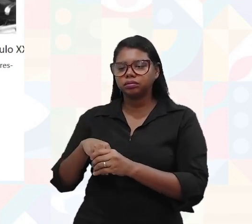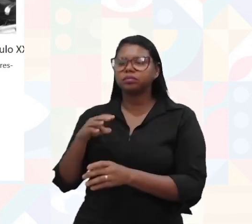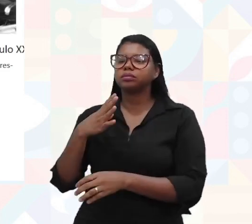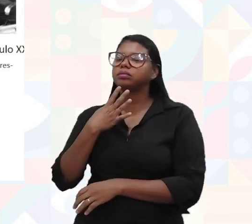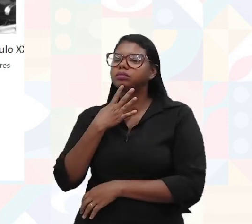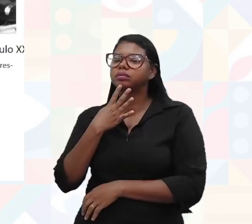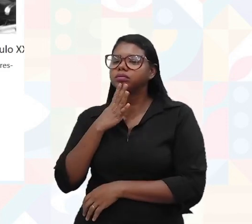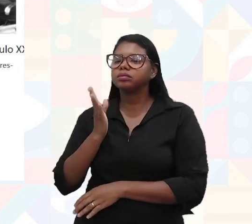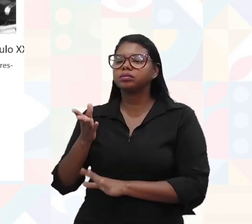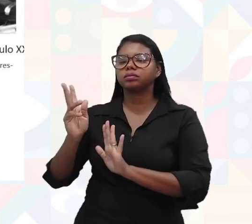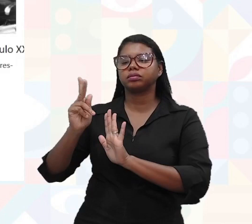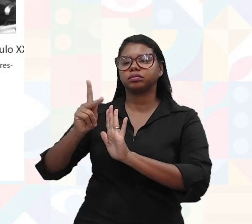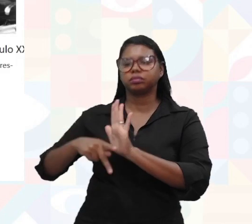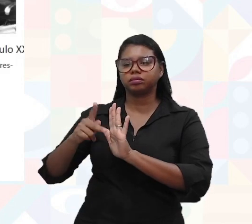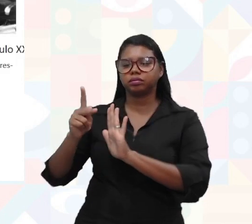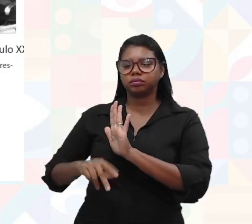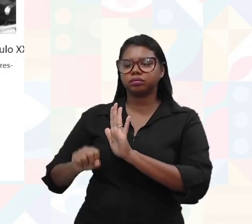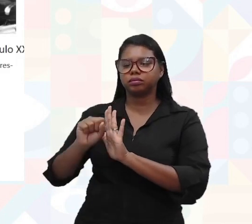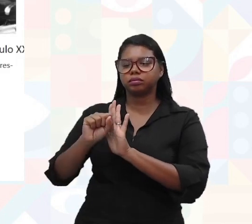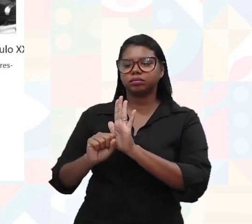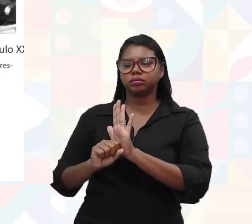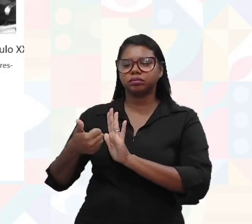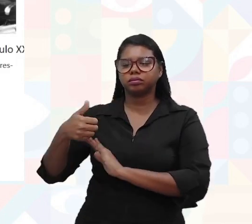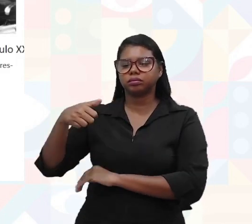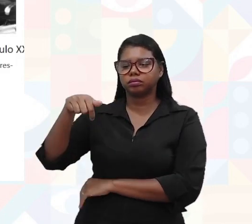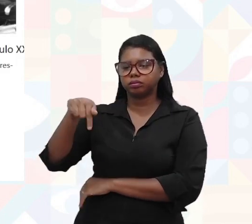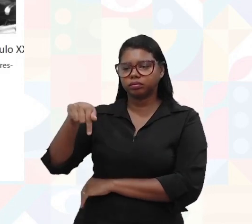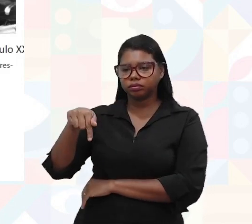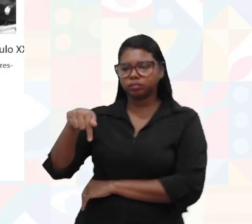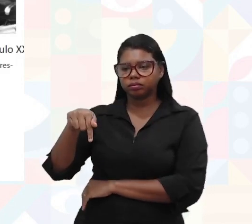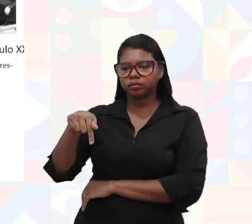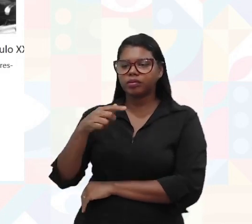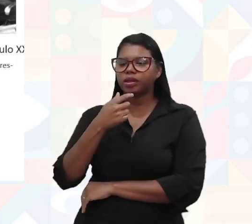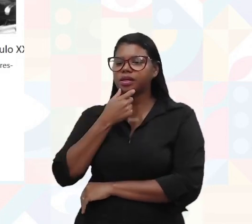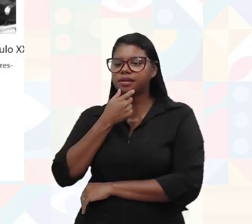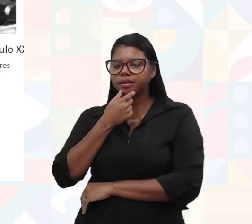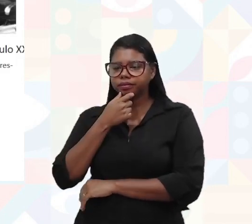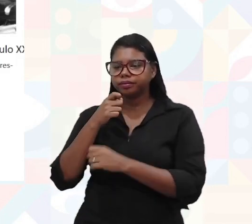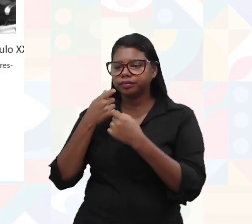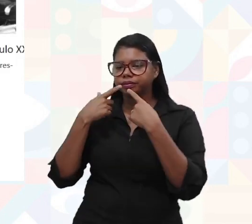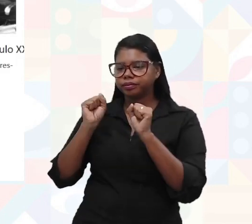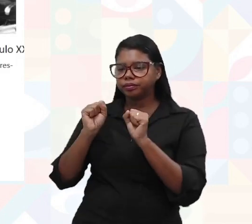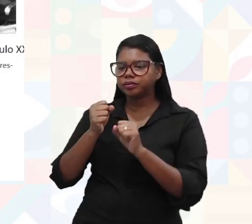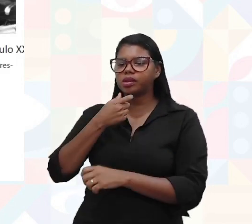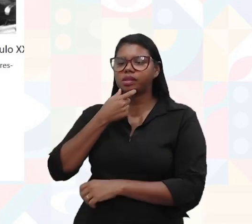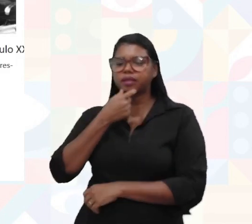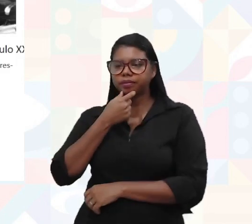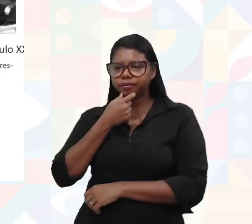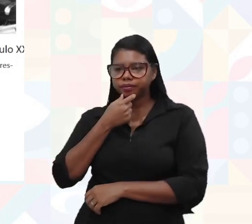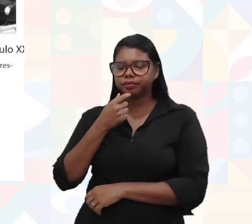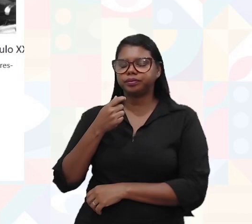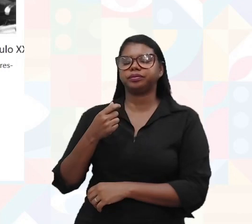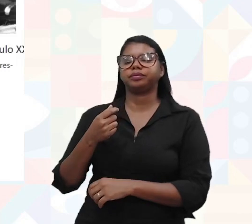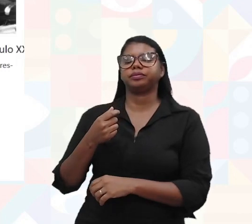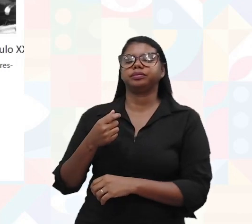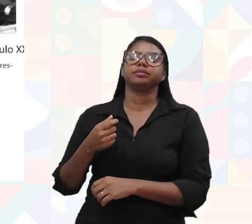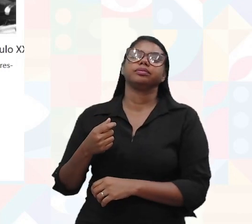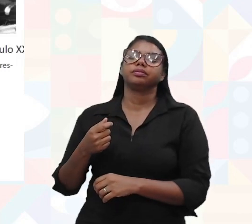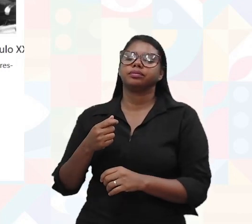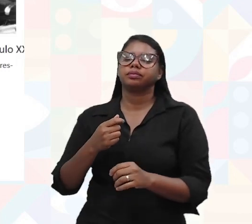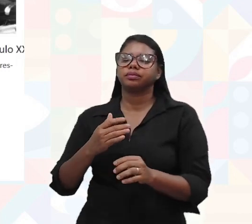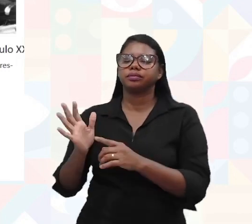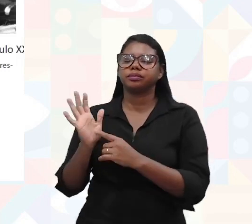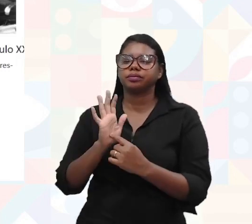de projeto desde o século XVII na língua inglesa, né? Ela deriva de designium, né? Deriva